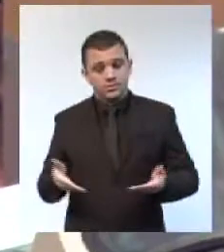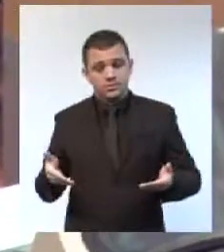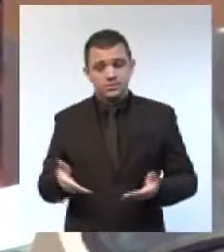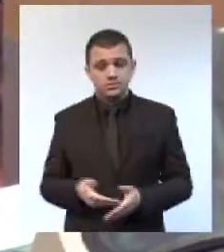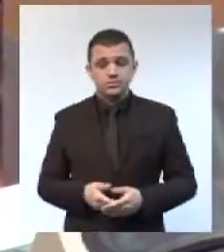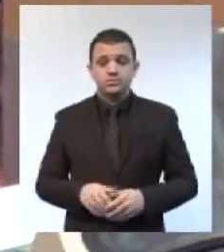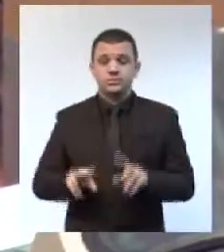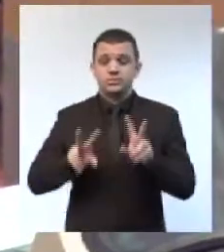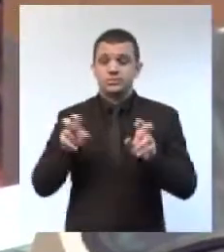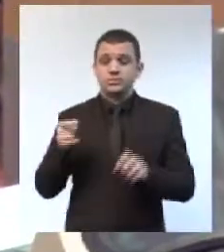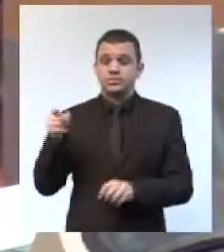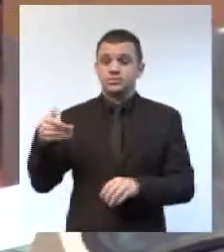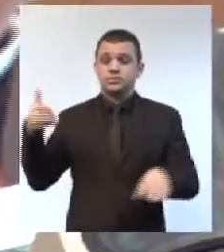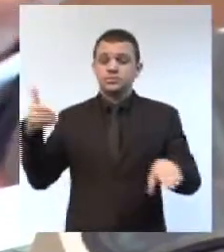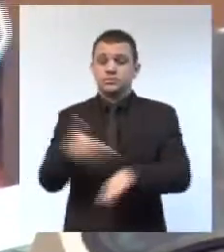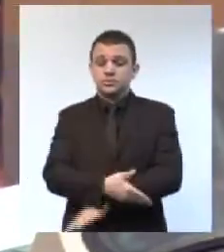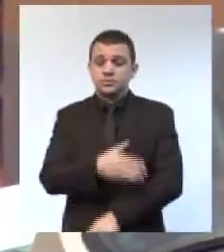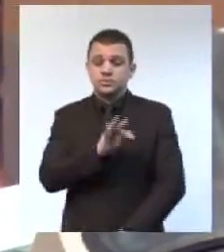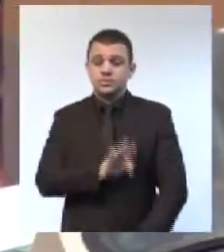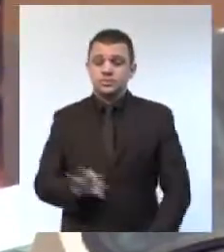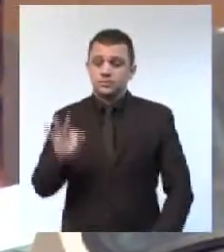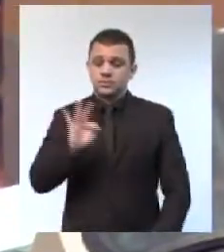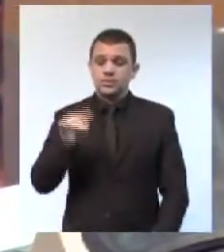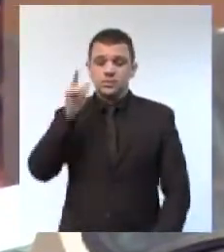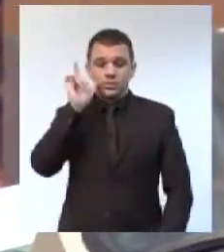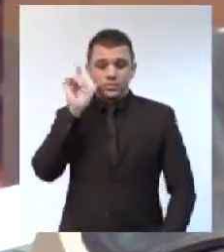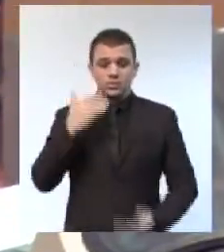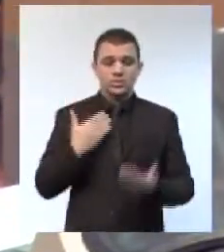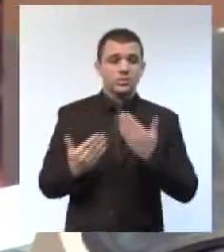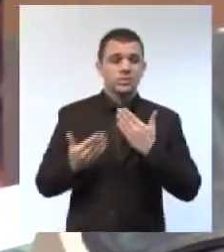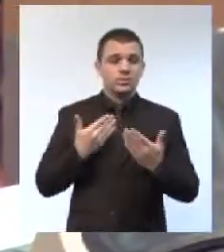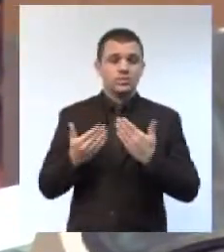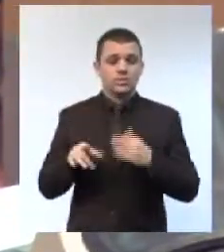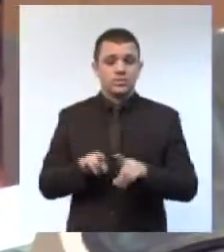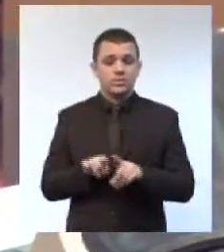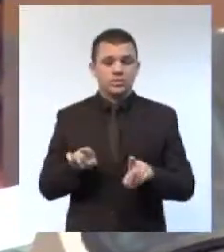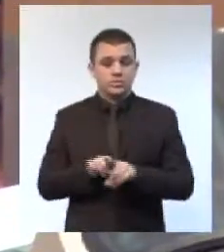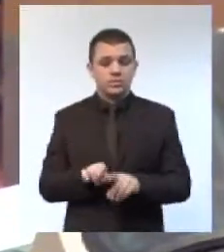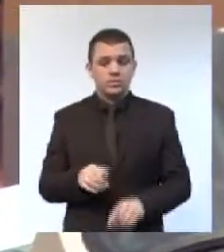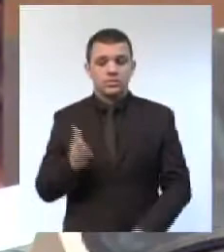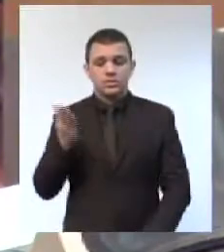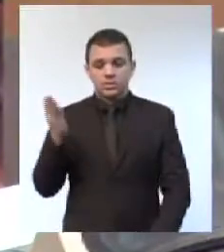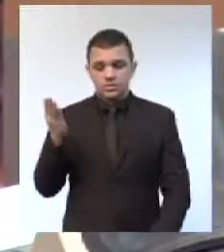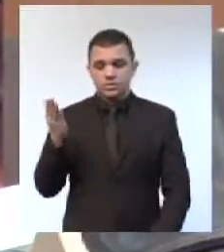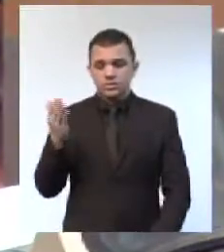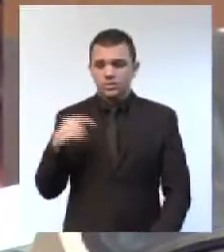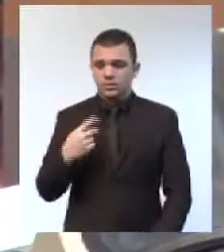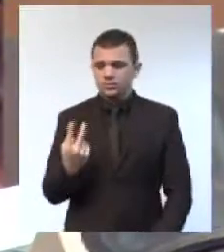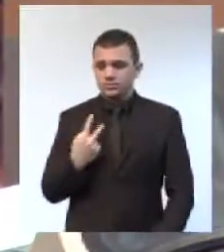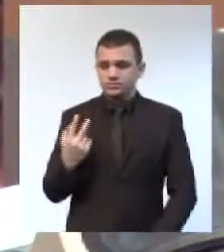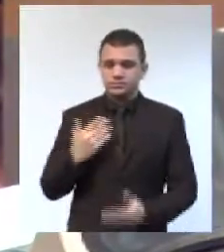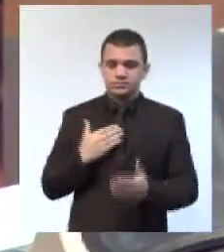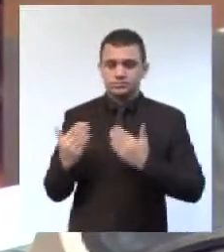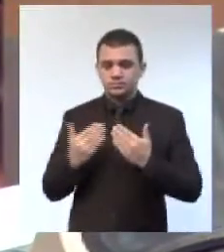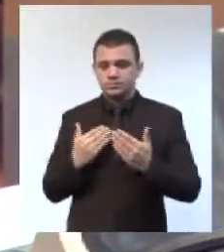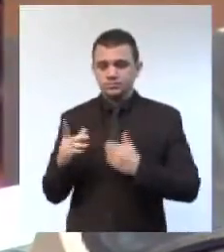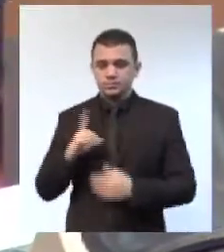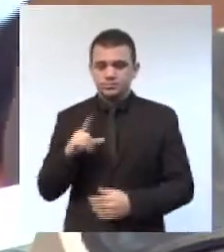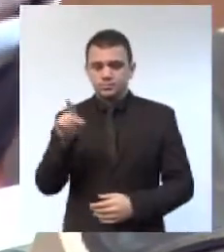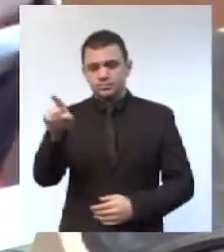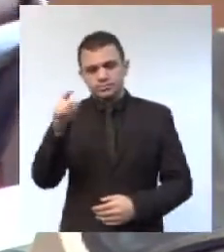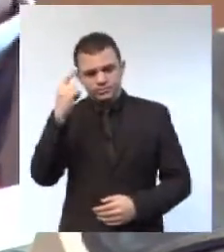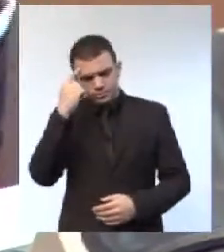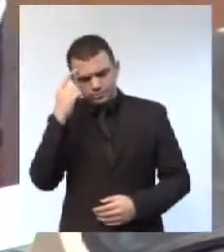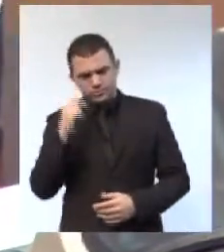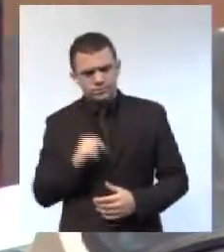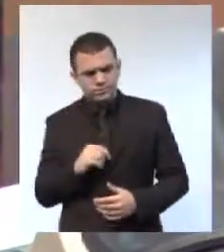da intervenção, que ontem aqui conversando, e Vossa Excelência, quando começamos a conversa, Vossa Excelência ainda ficou assim,